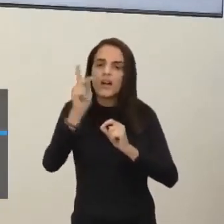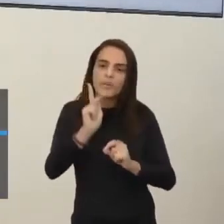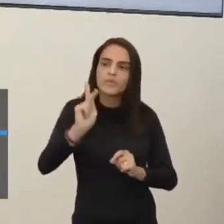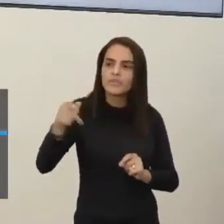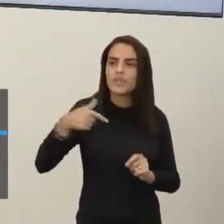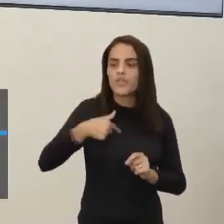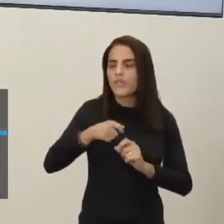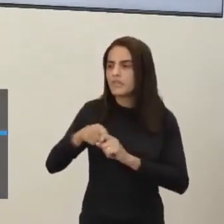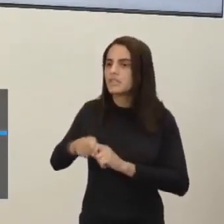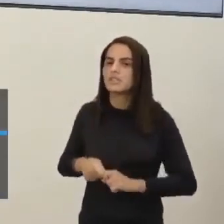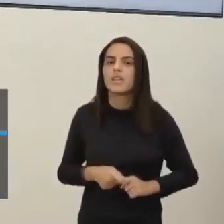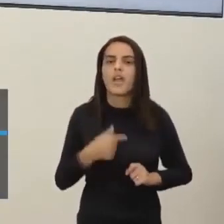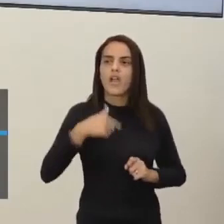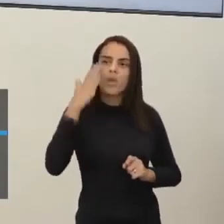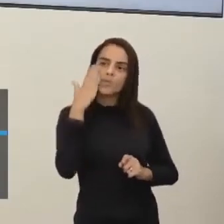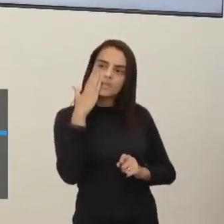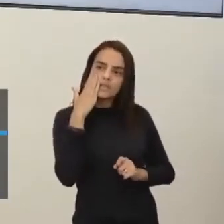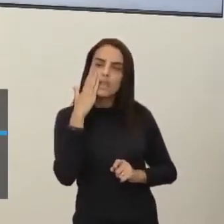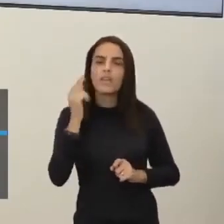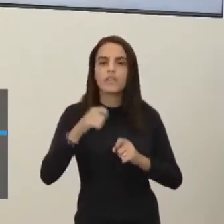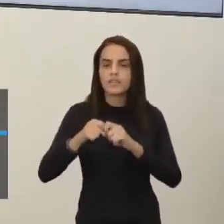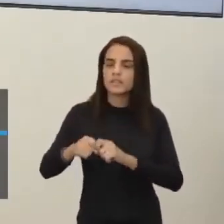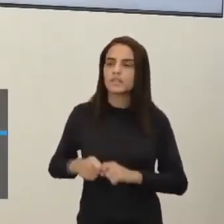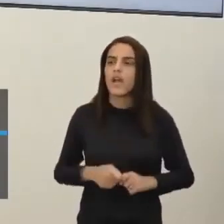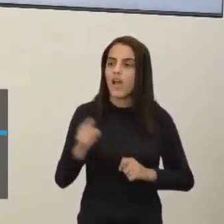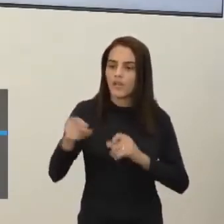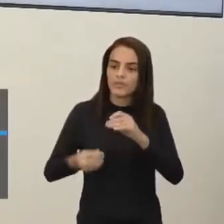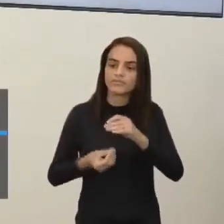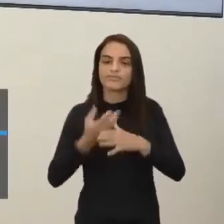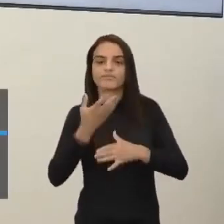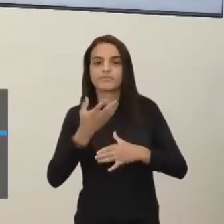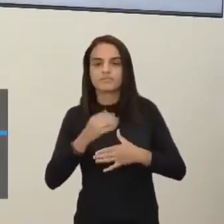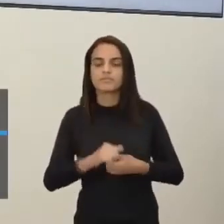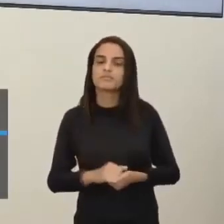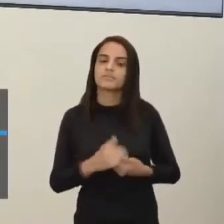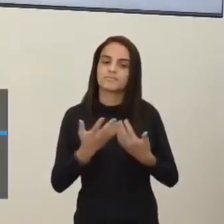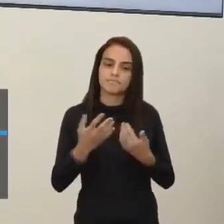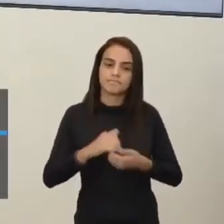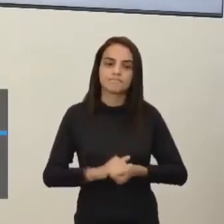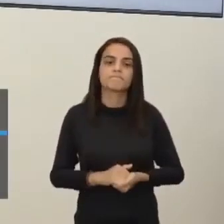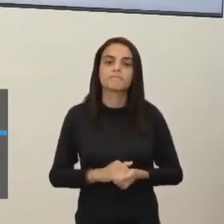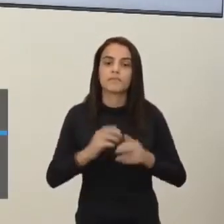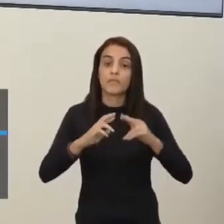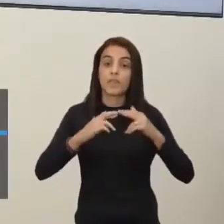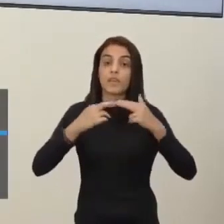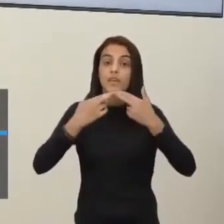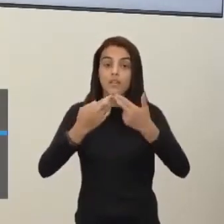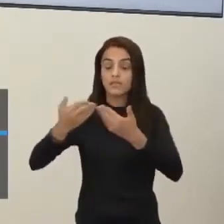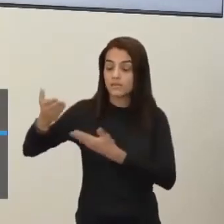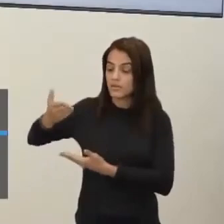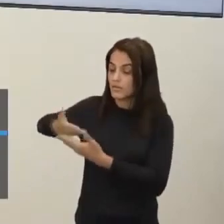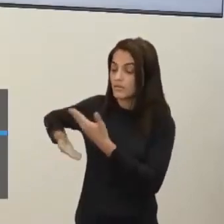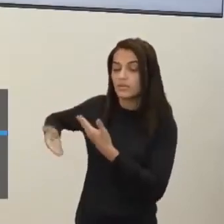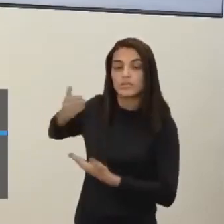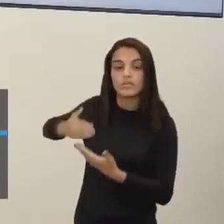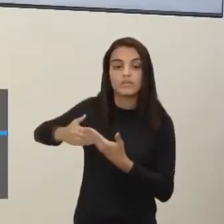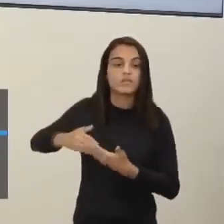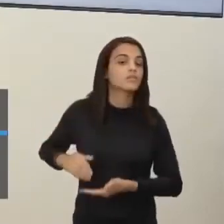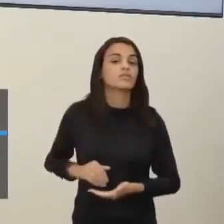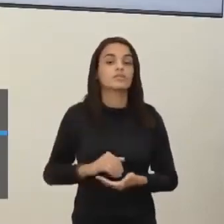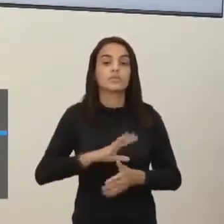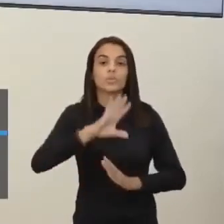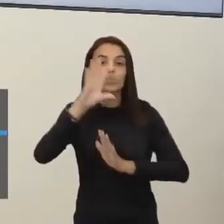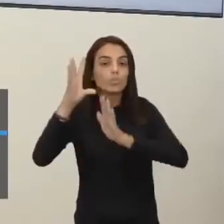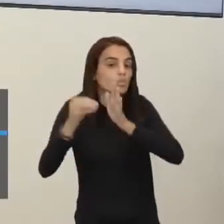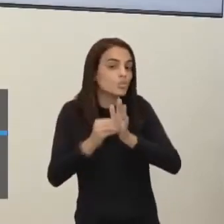fazer isso, o outro lá, eu sei fazer isso, eu vou fazer isso. Eu vou criar isso. Então, essa rede colaborativa, ela é